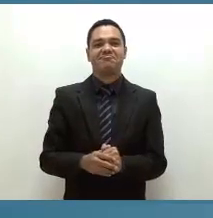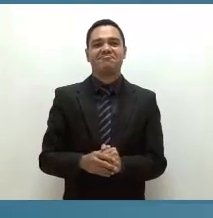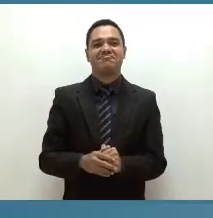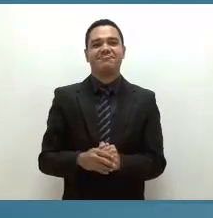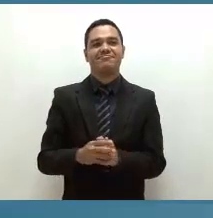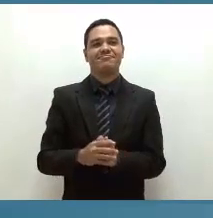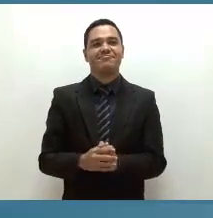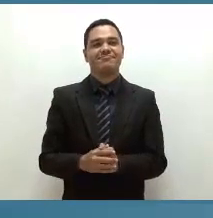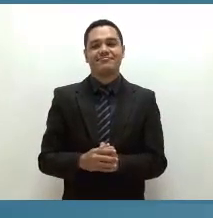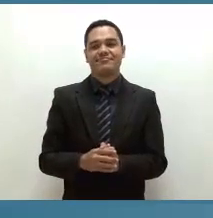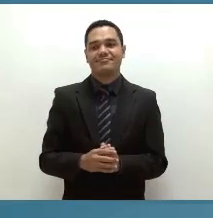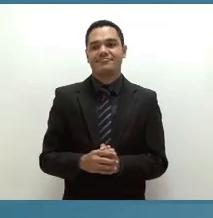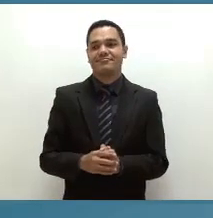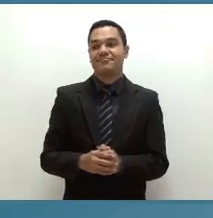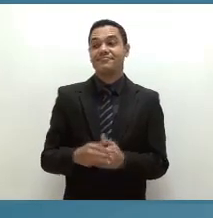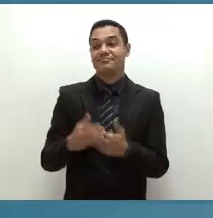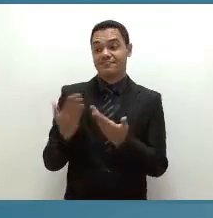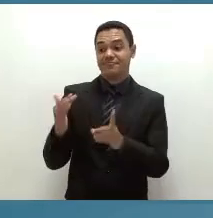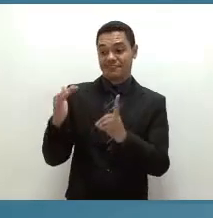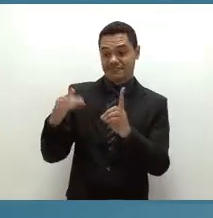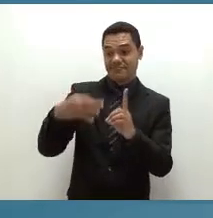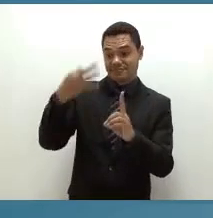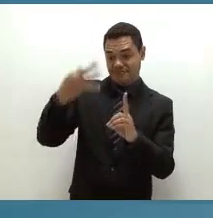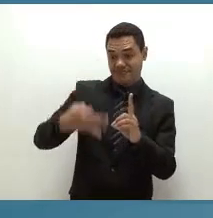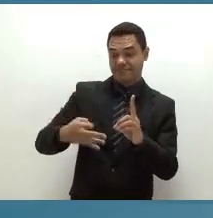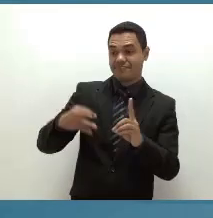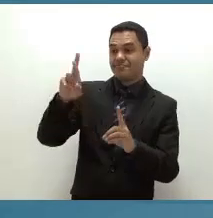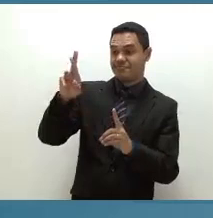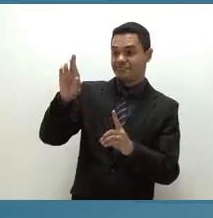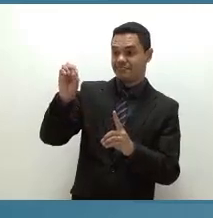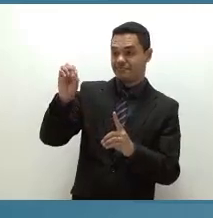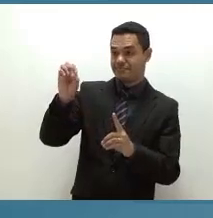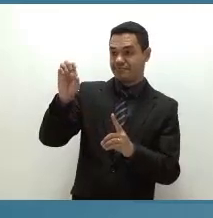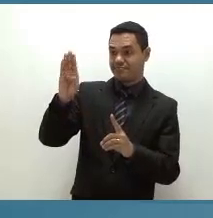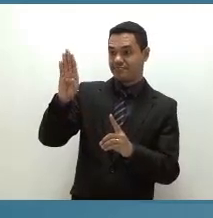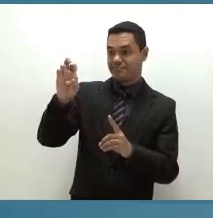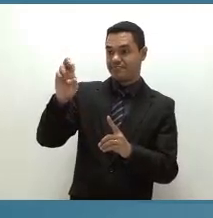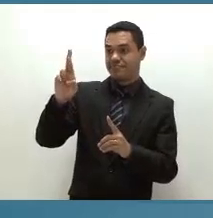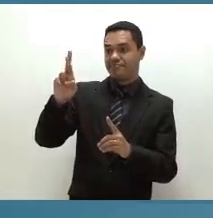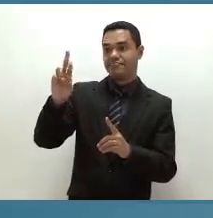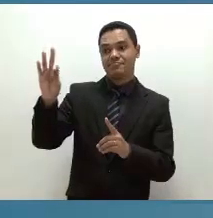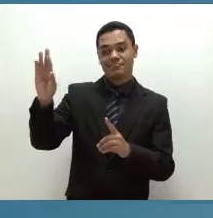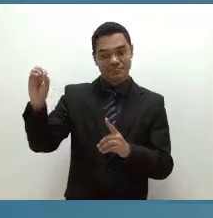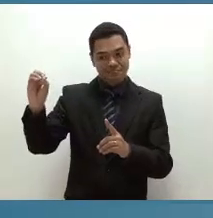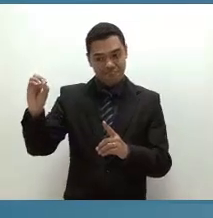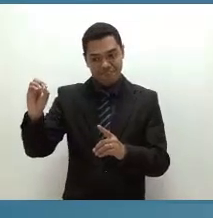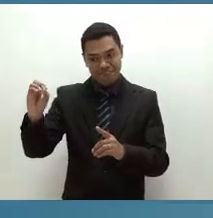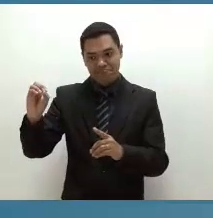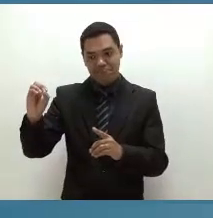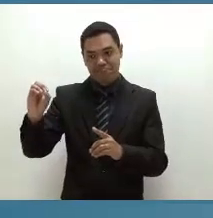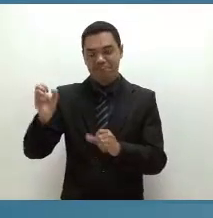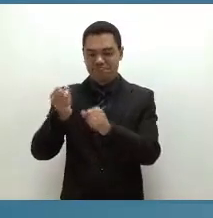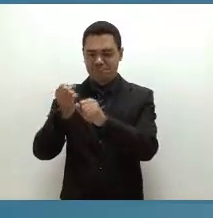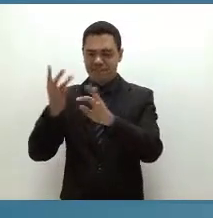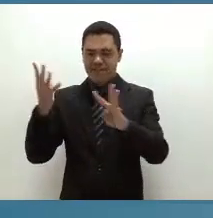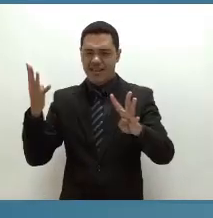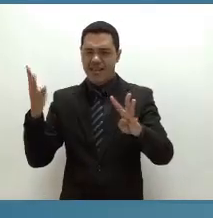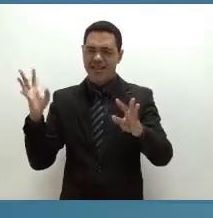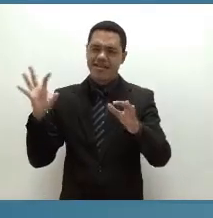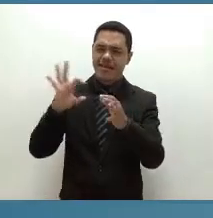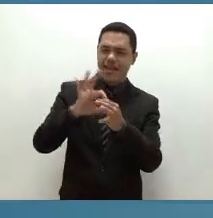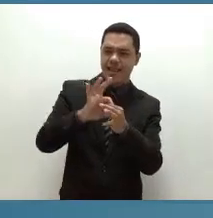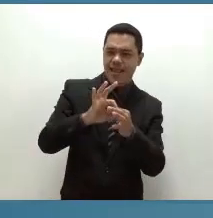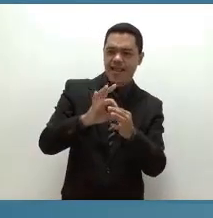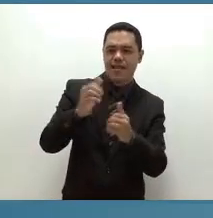Pronto. Vamos ao desembargador Roberto Moura, que se manifesta para concorrer ao cargo de